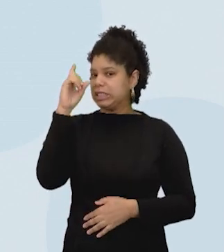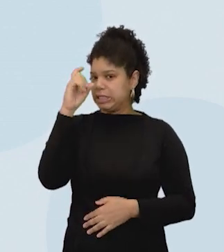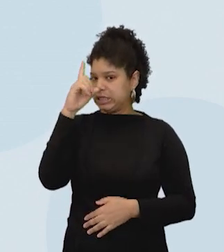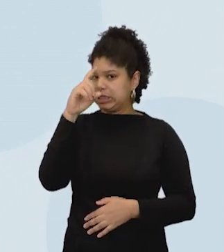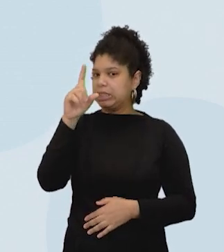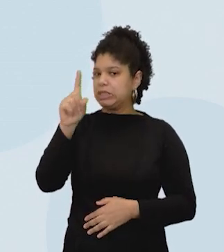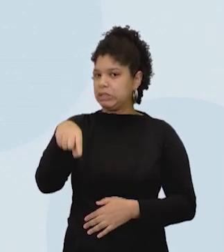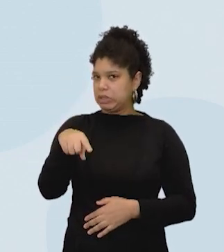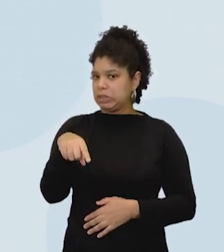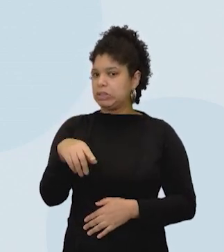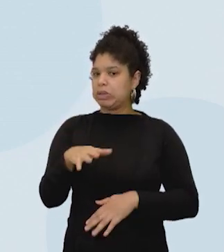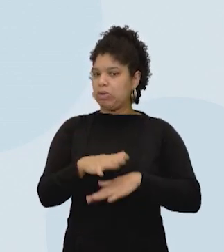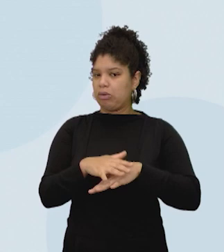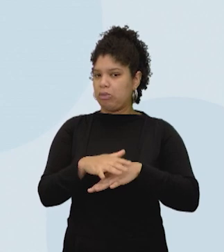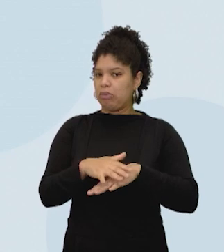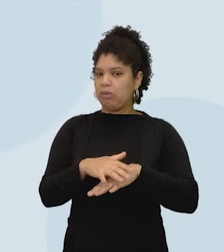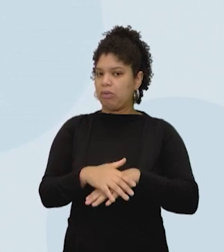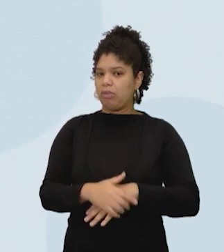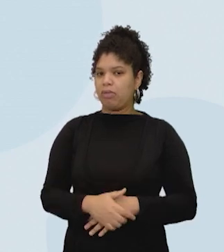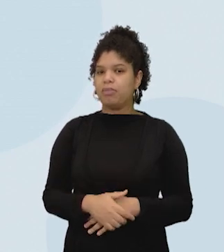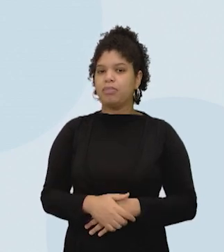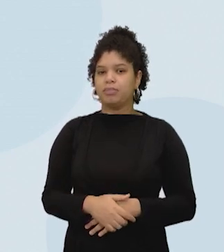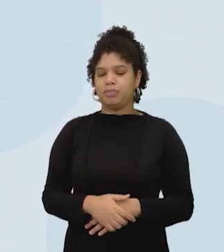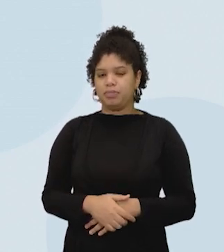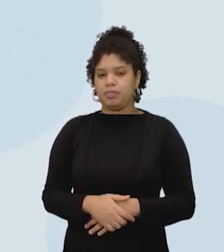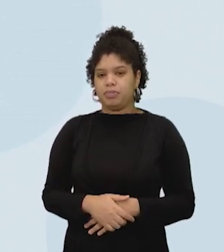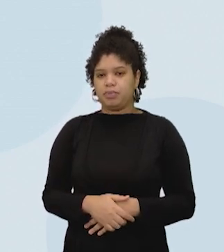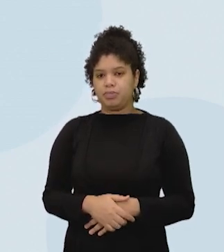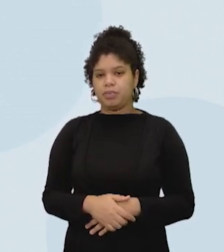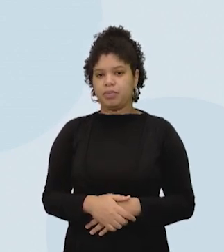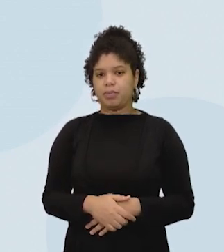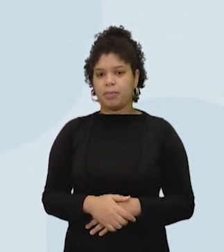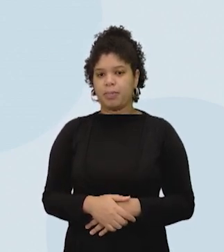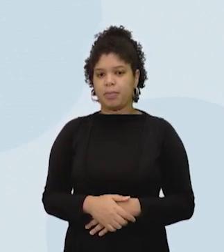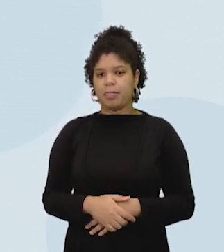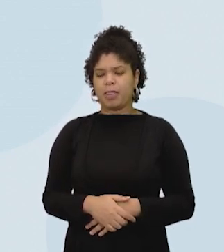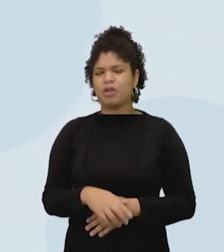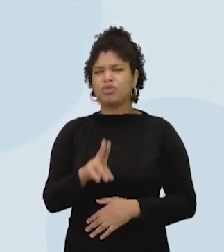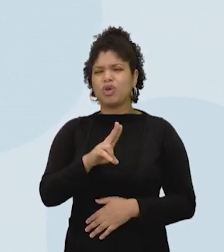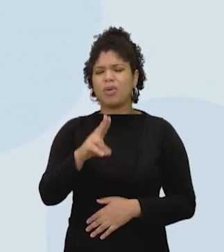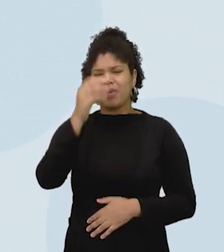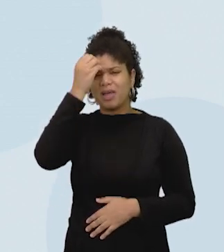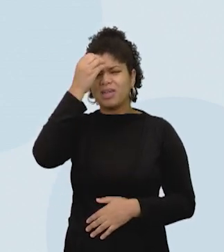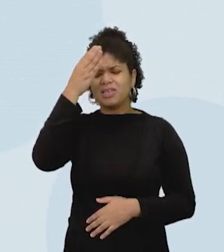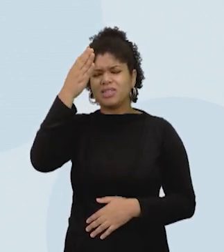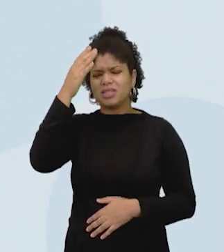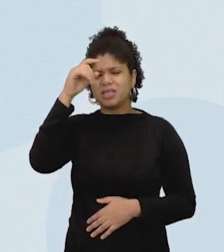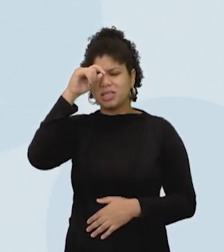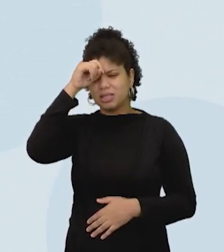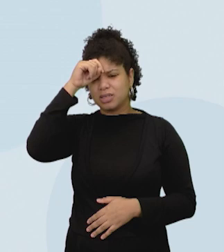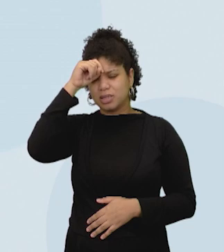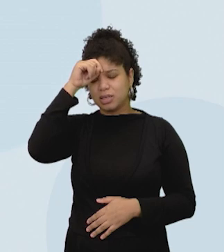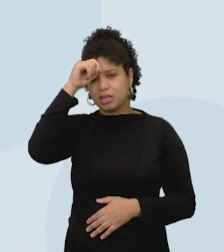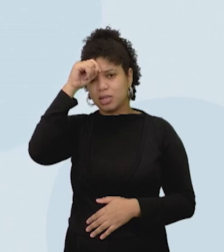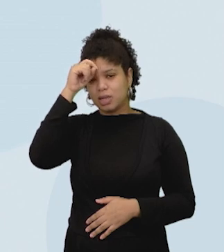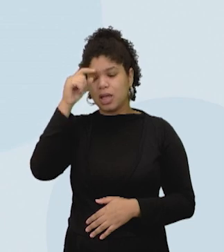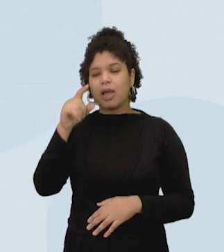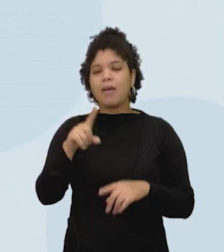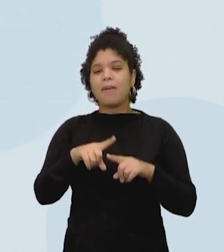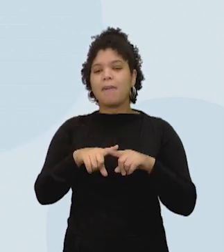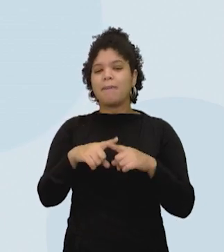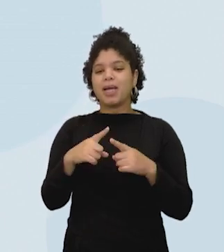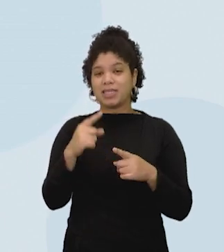isso. Eu não sei se chama torno mesmo isso, mas que vai rodando, a rodinha